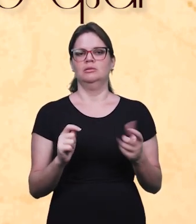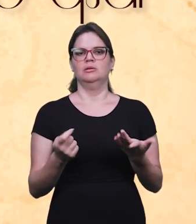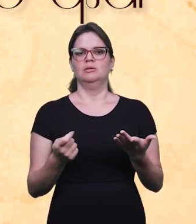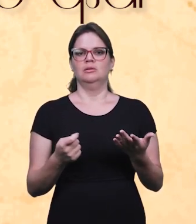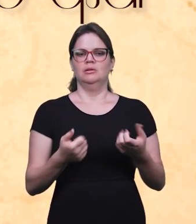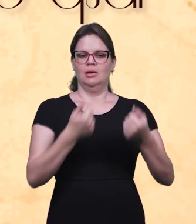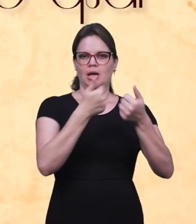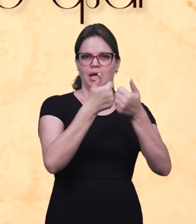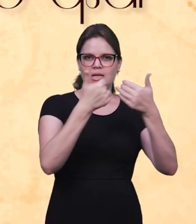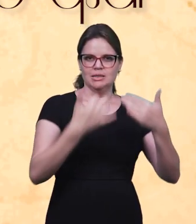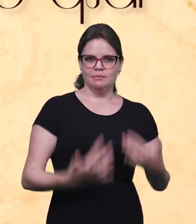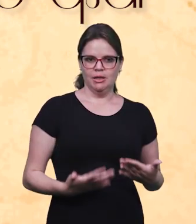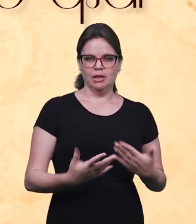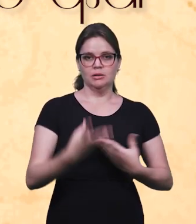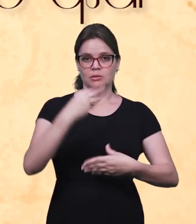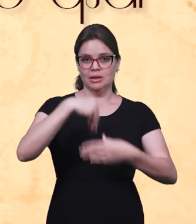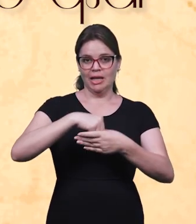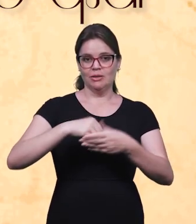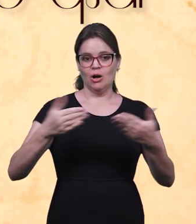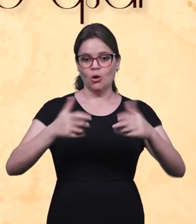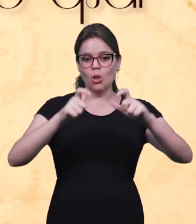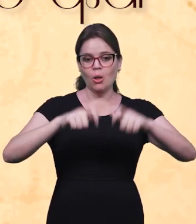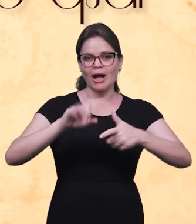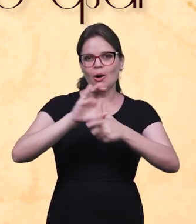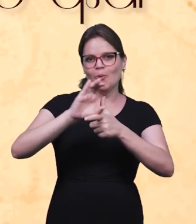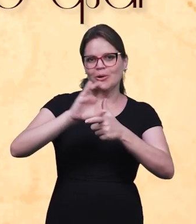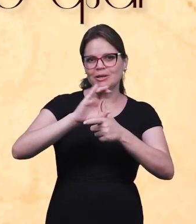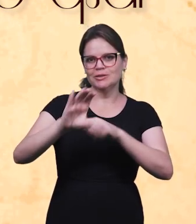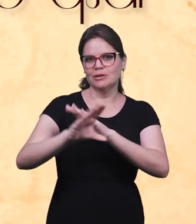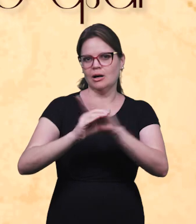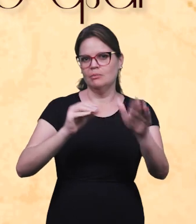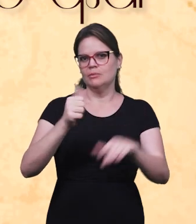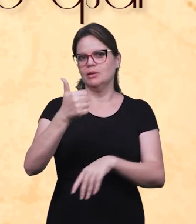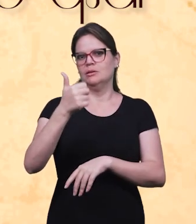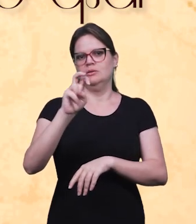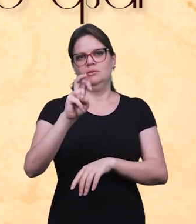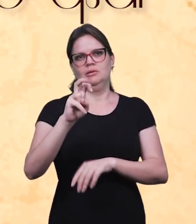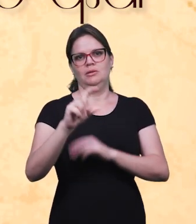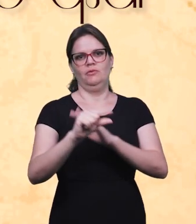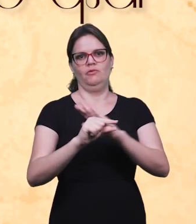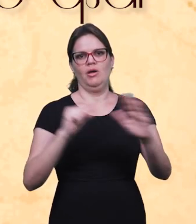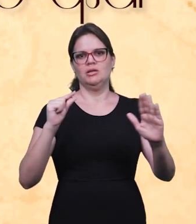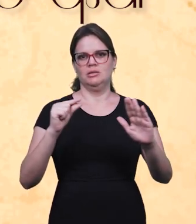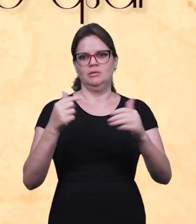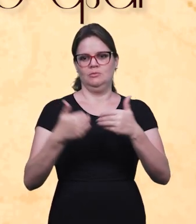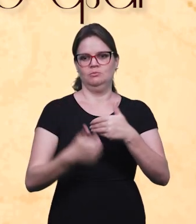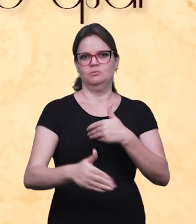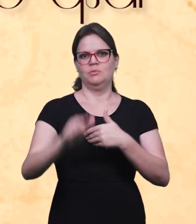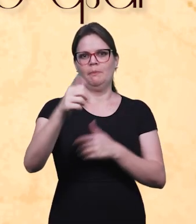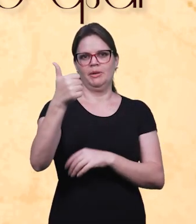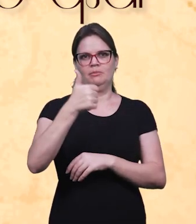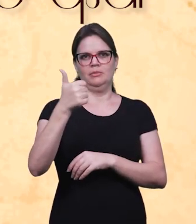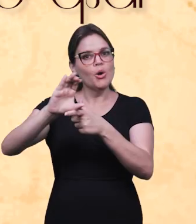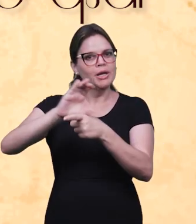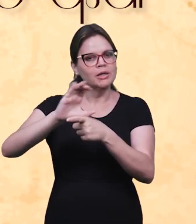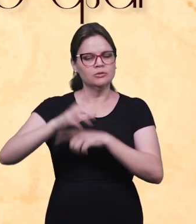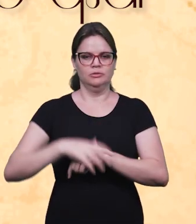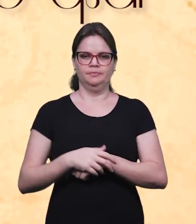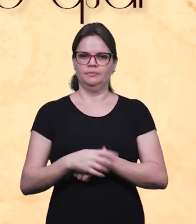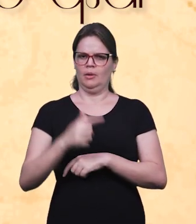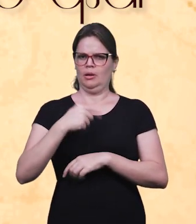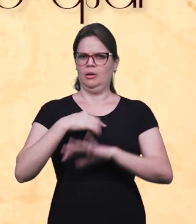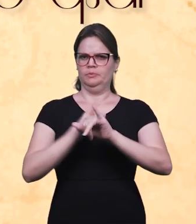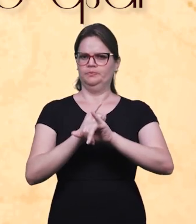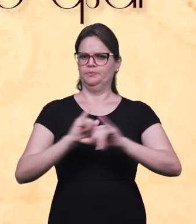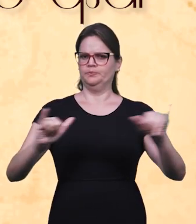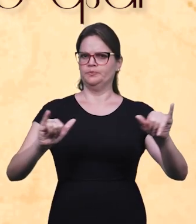aos Coríntios, capítulo 15, primeiro verso em diante. Também vos notifico, irmãos,